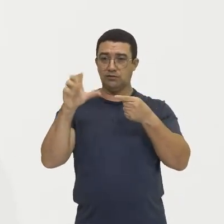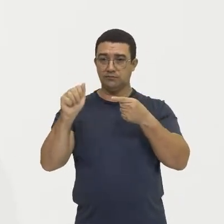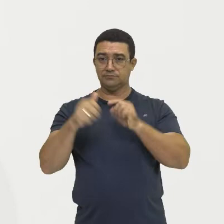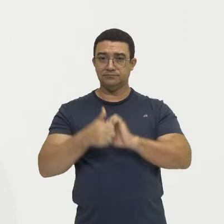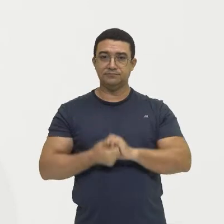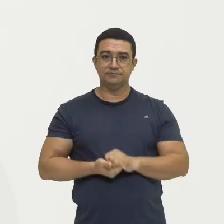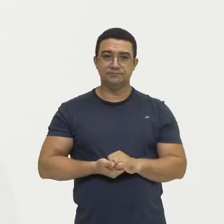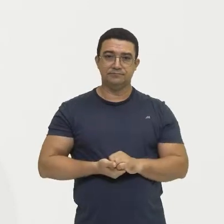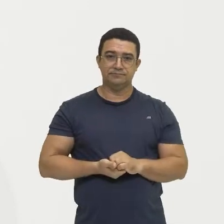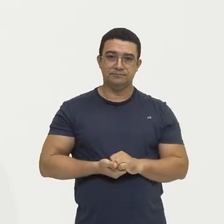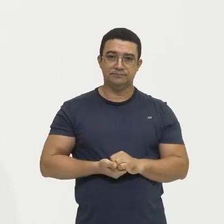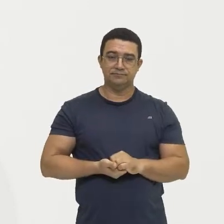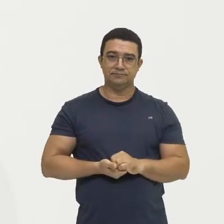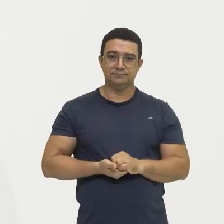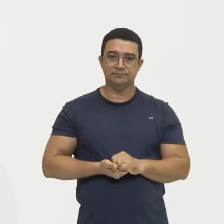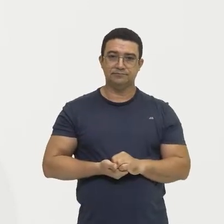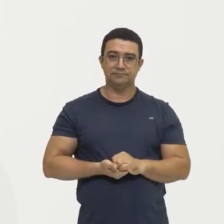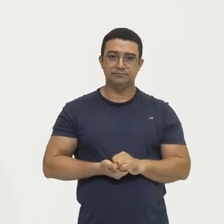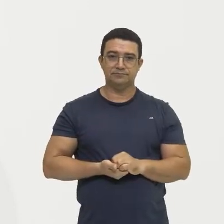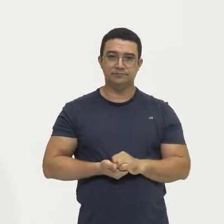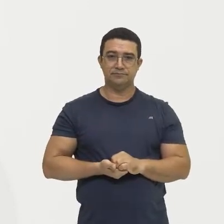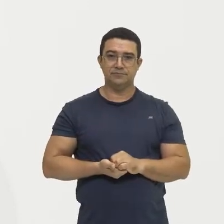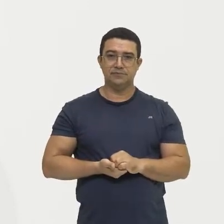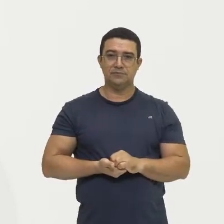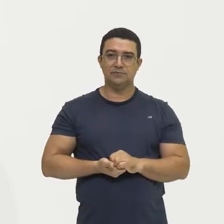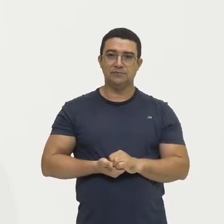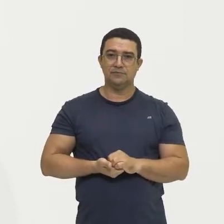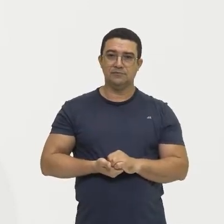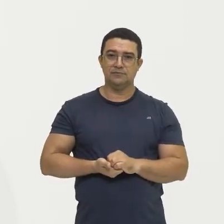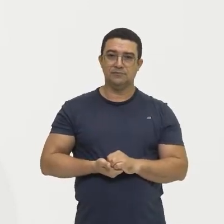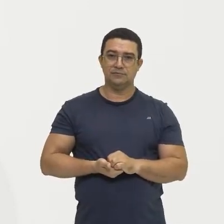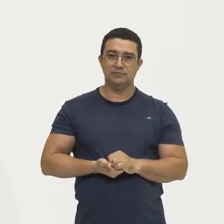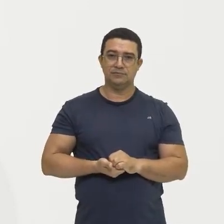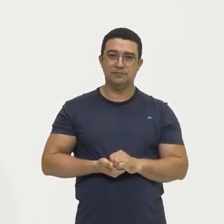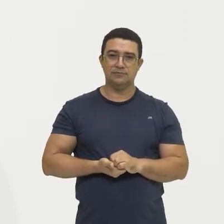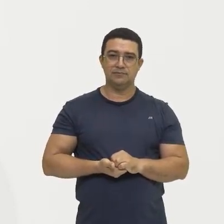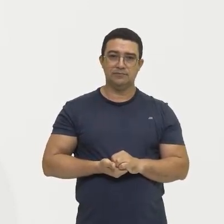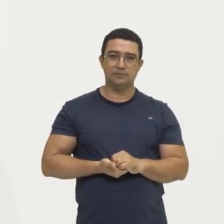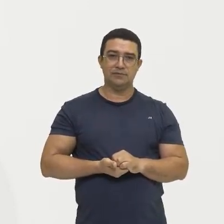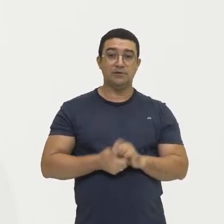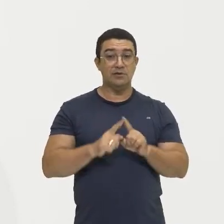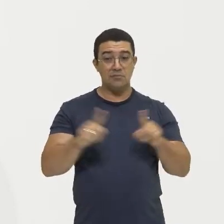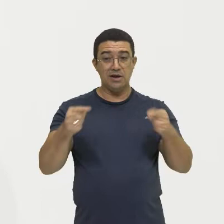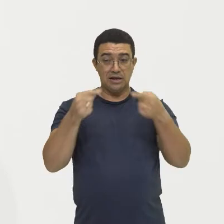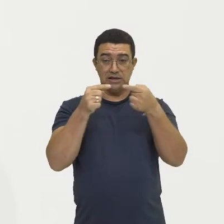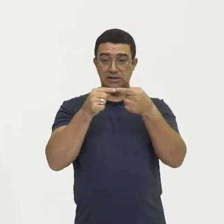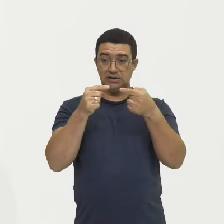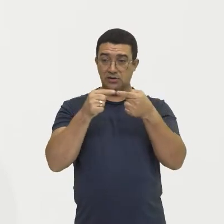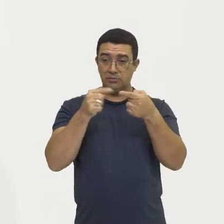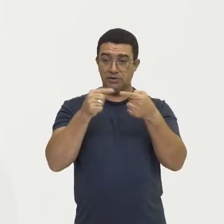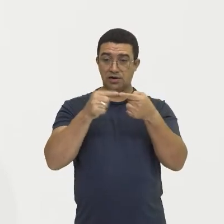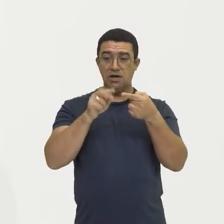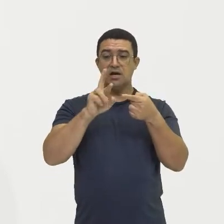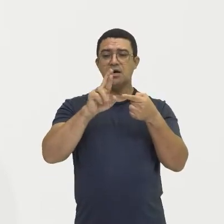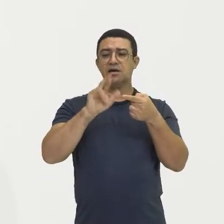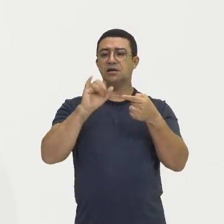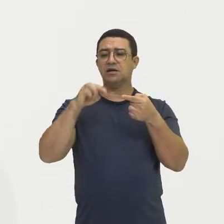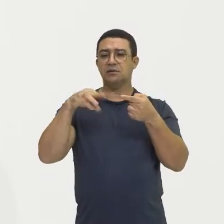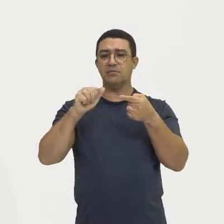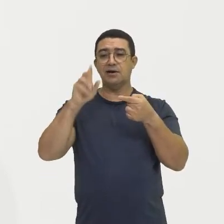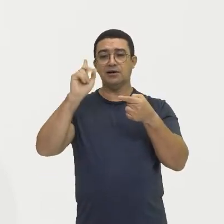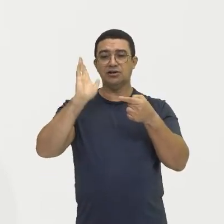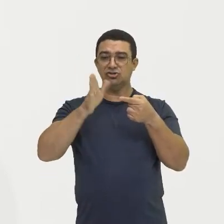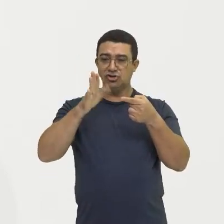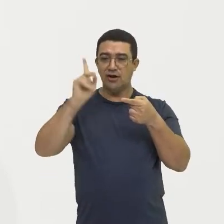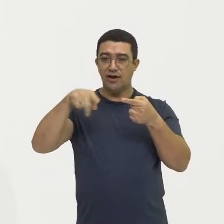Então, observe que aqui eu não vou mais ter uma rima rica, ela já vai ser uma rima pobre, né? Por quê? Porque aqui, olha,